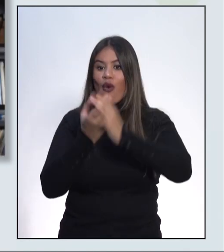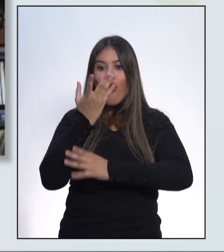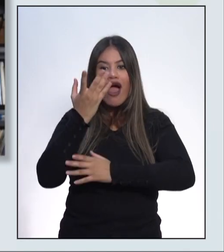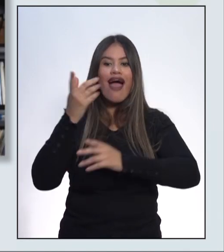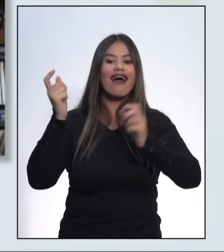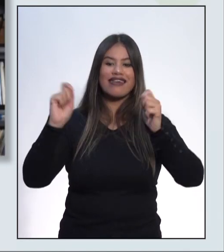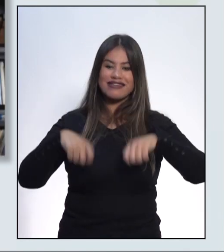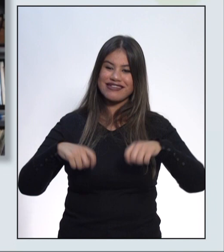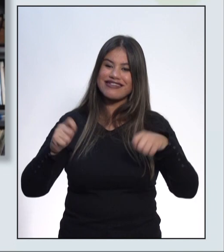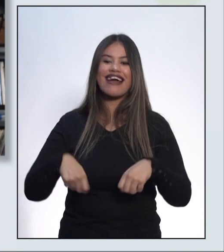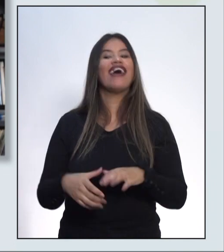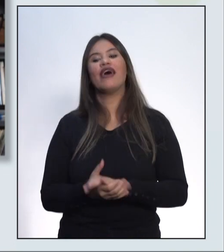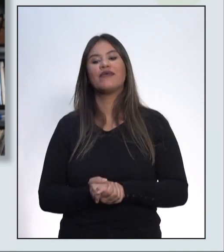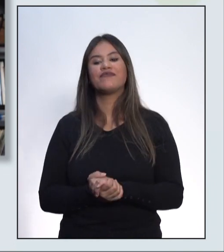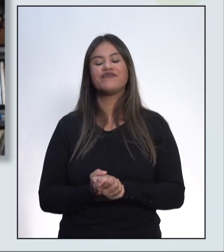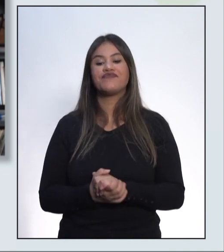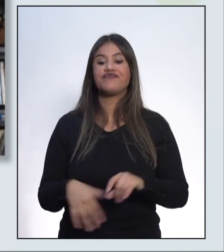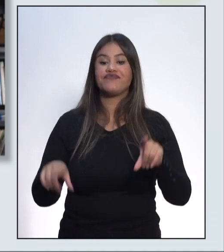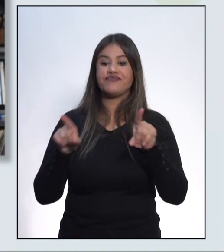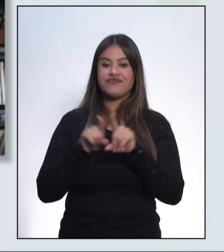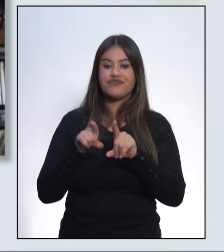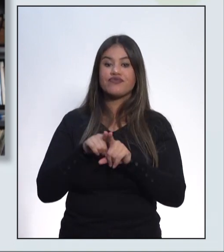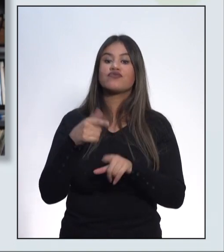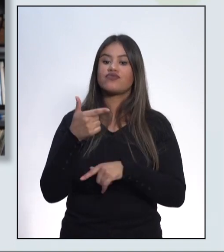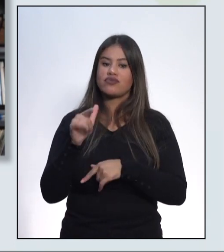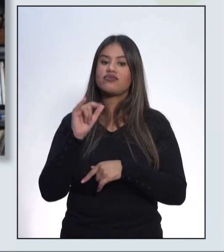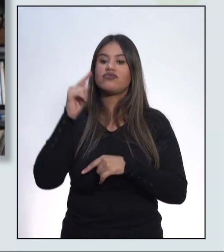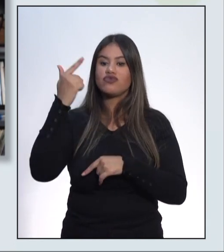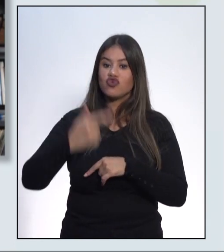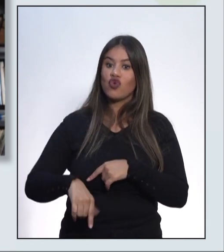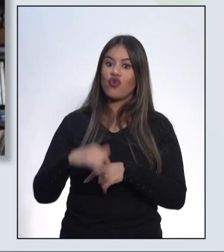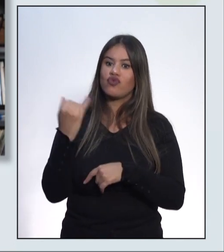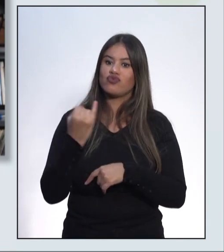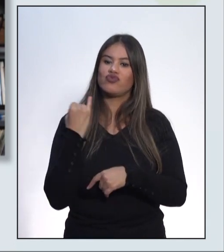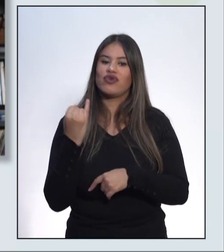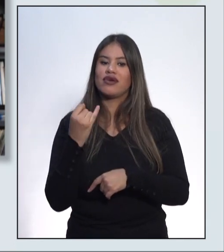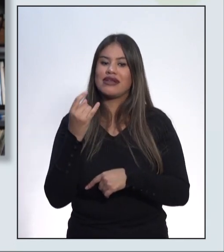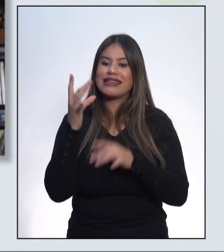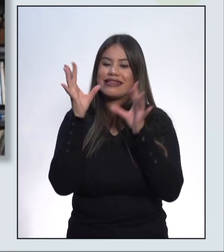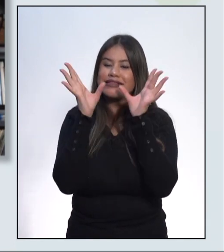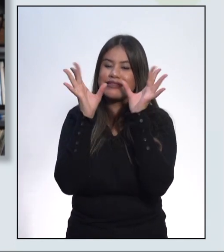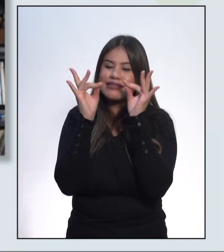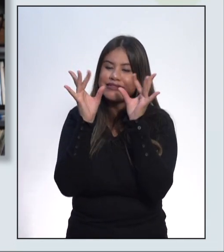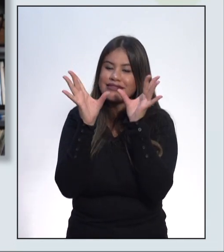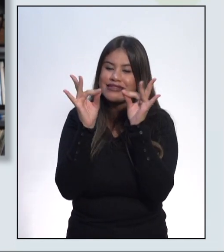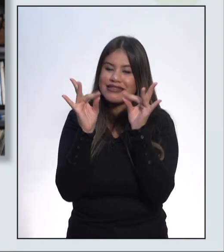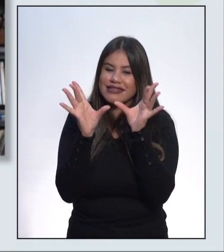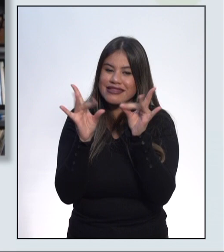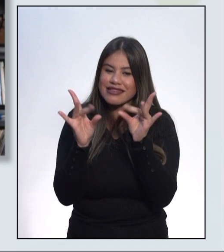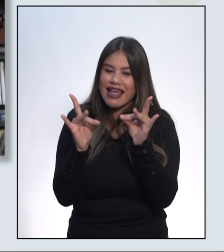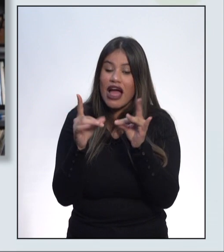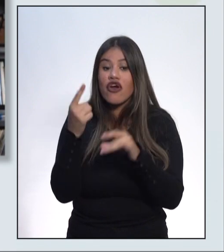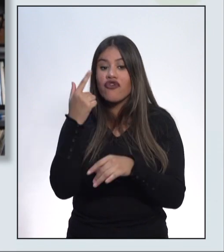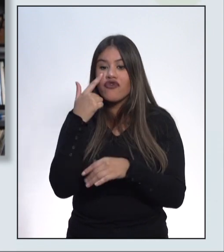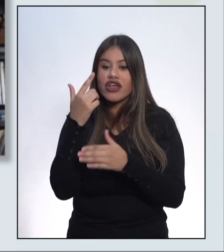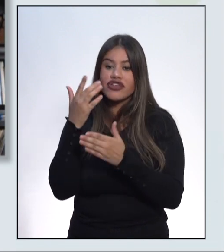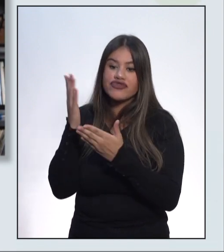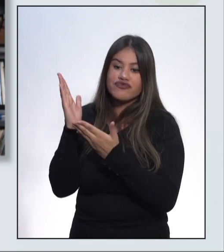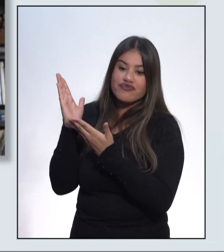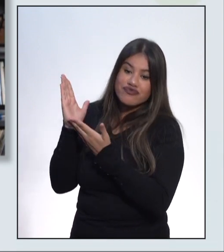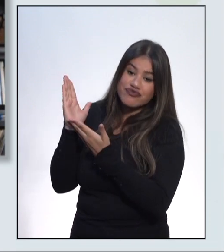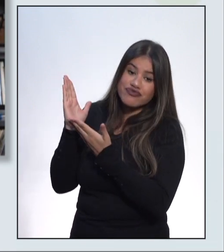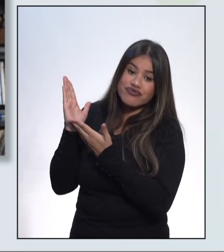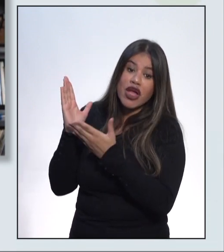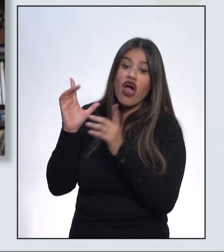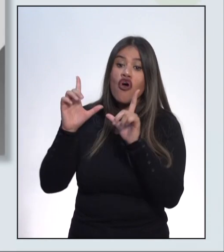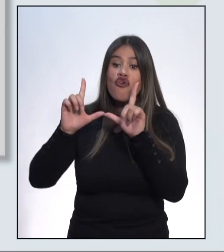muito importante é olhar para o detalhe. Isso aqui é uma coleção de fotos que eu tirei de Nova York. Eu poderia ter documentado